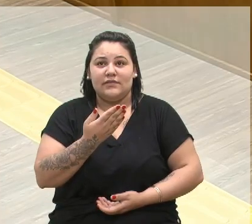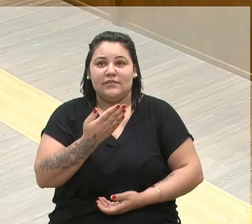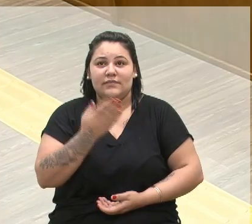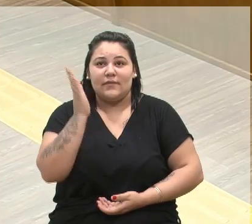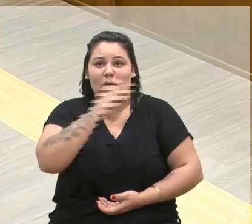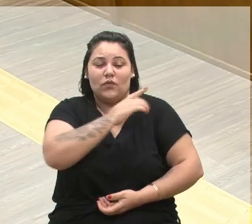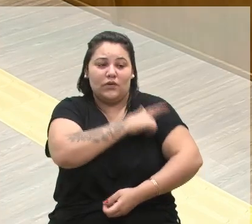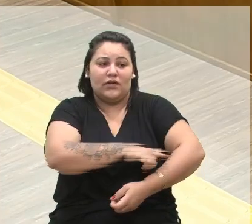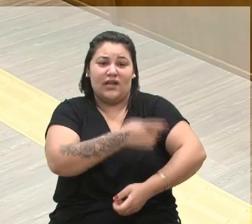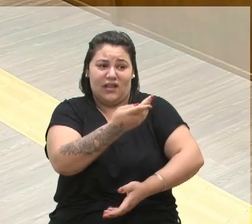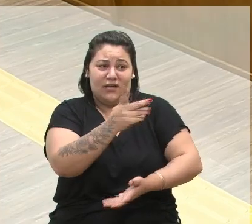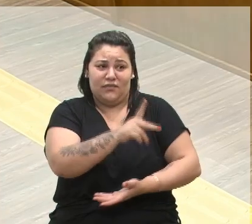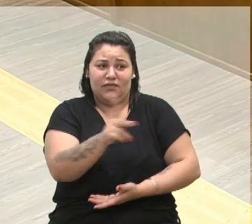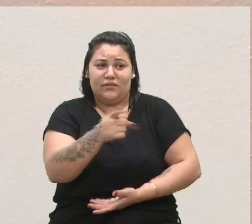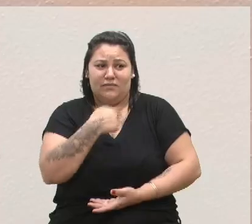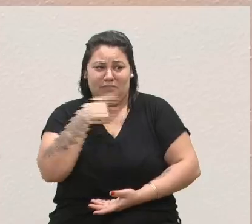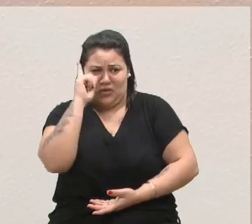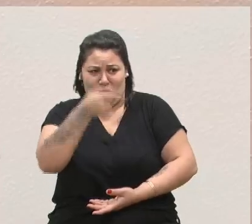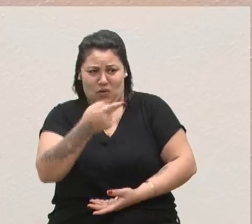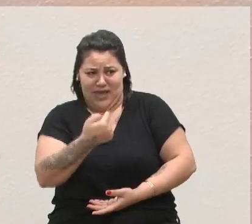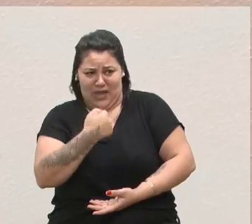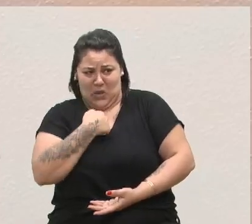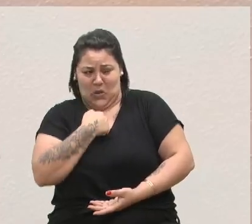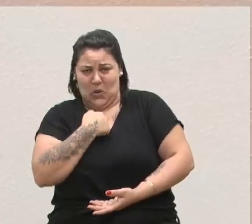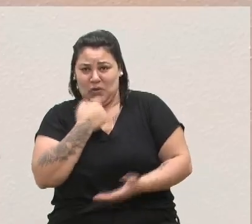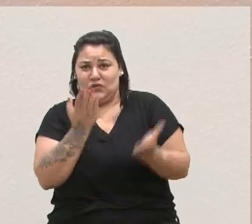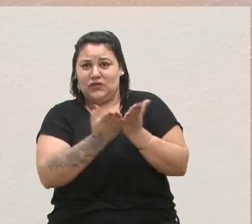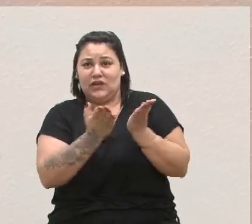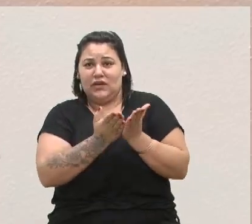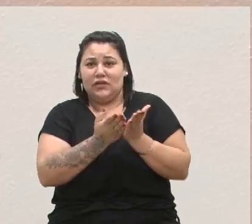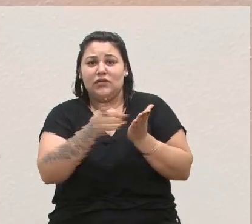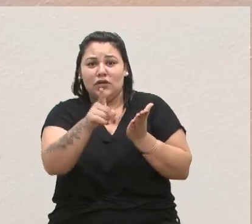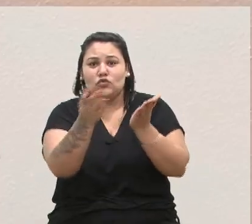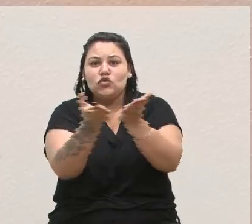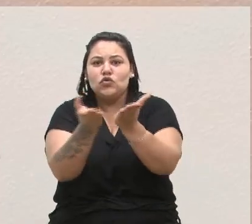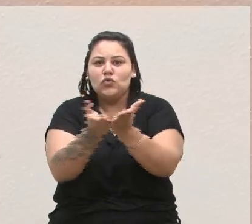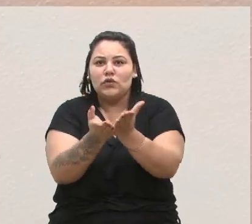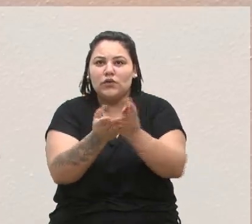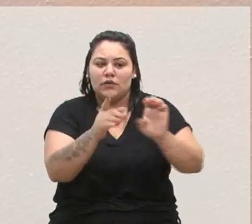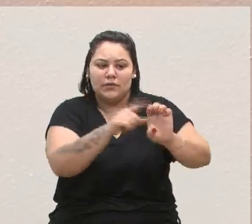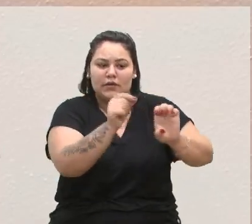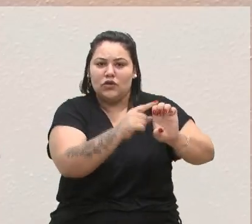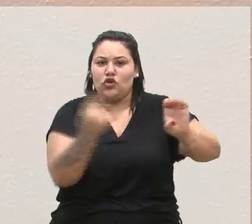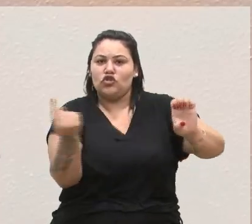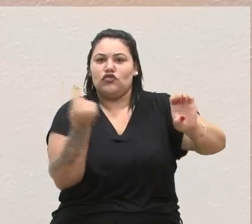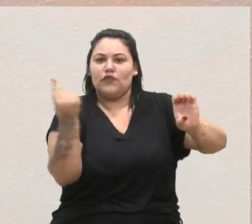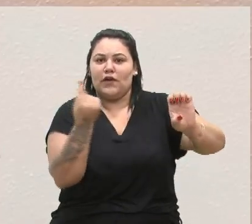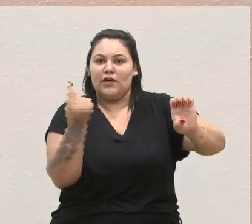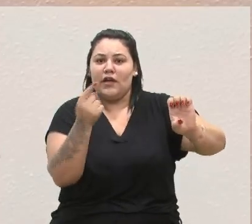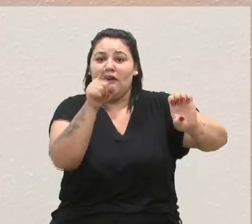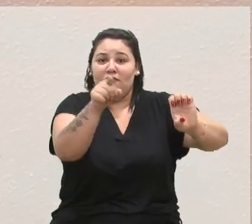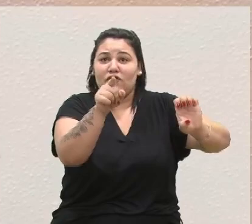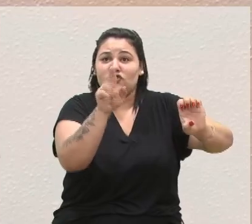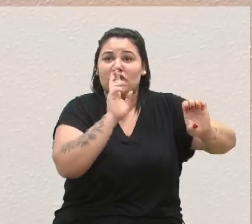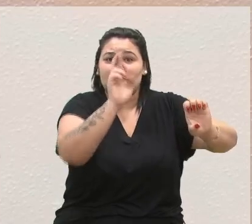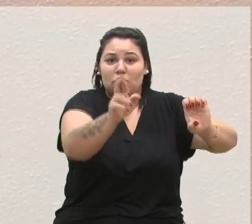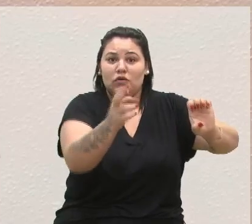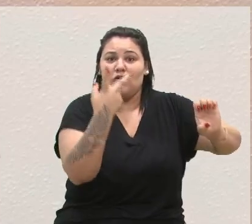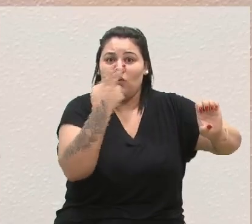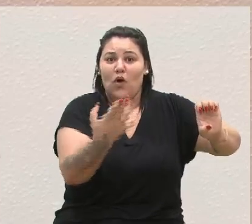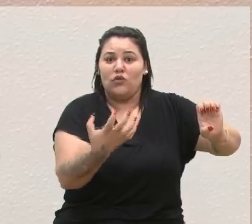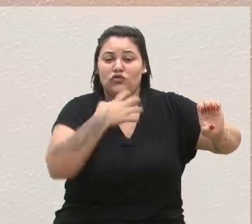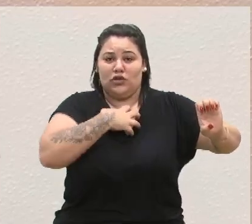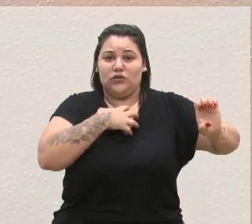professora. Mandou eu ir estudar. Então a senhora vai estudar o que é o microempreendedor individual. Vou responder da mesma forma para a senhora. A senhora já